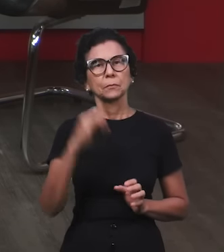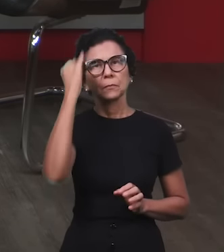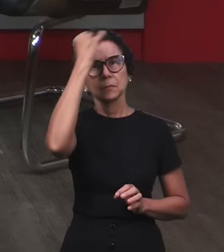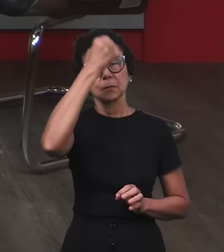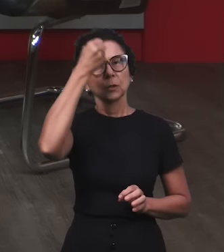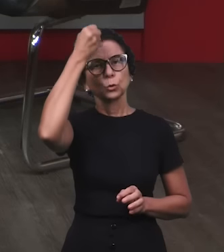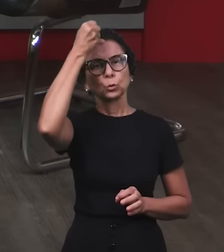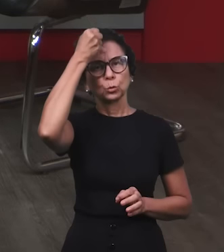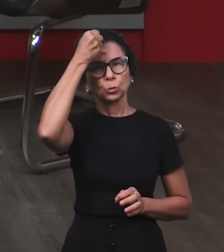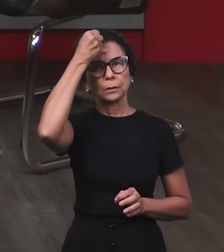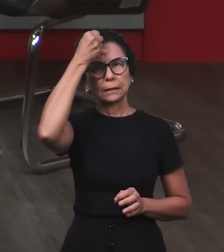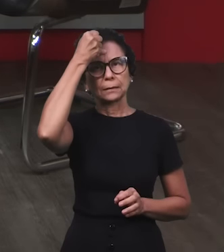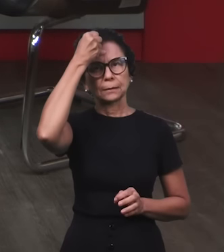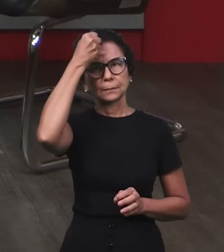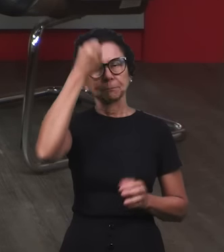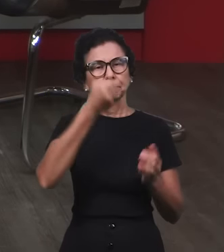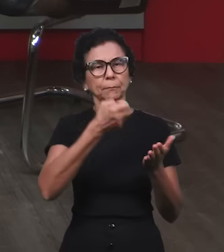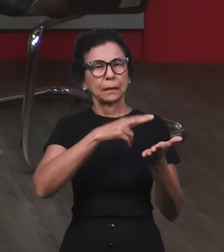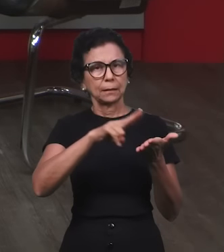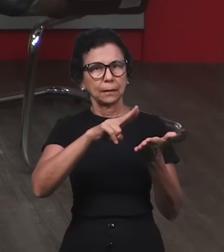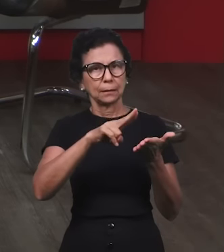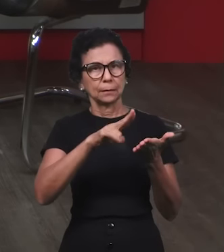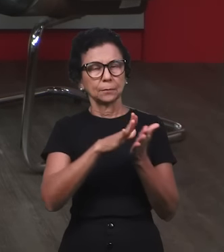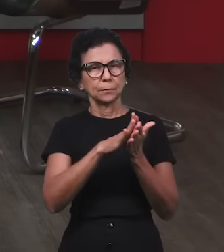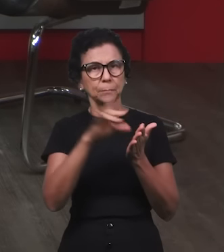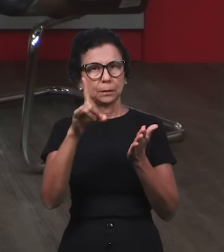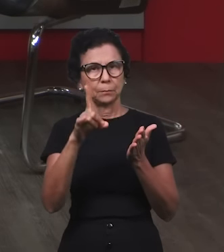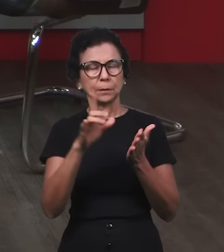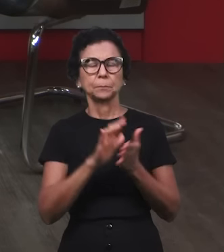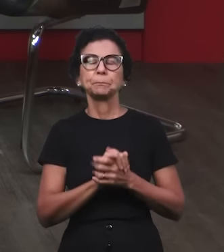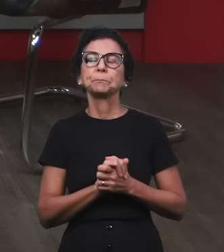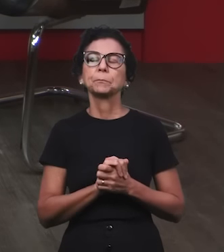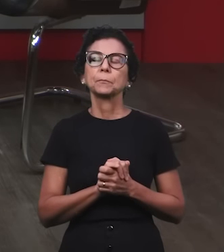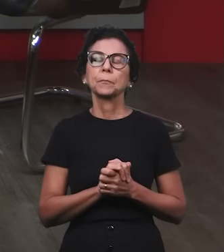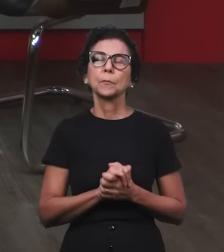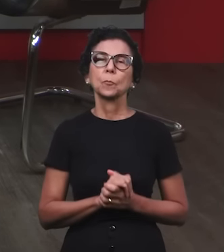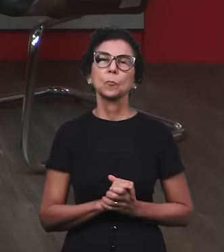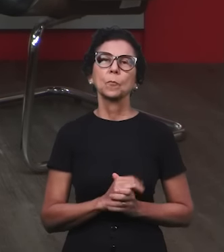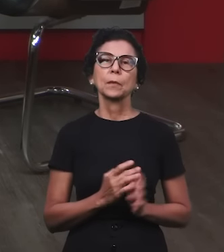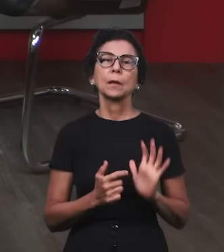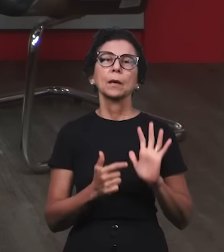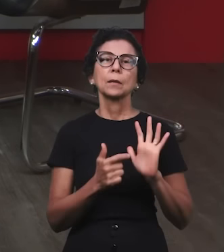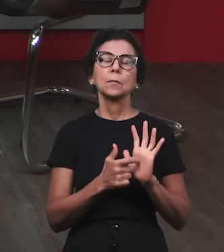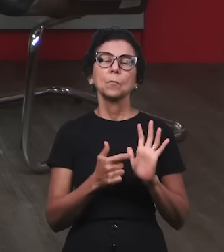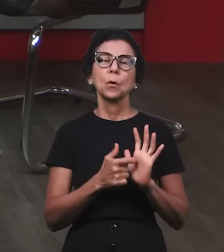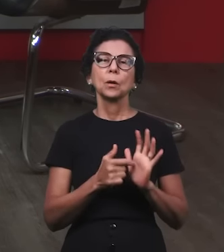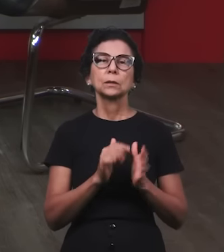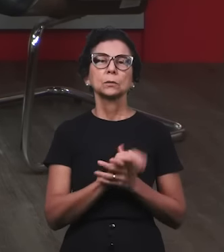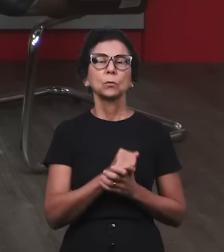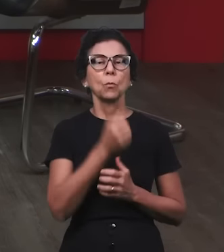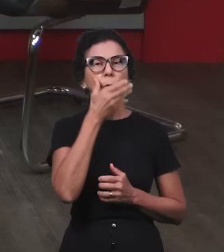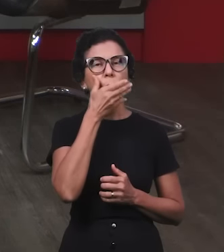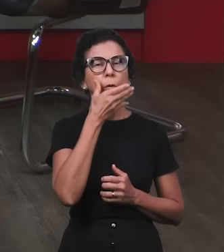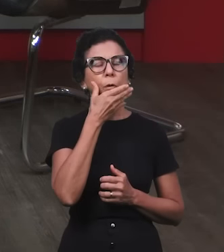que é uma carta profética, ele fala sobre o prêmio de Balaão.